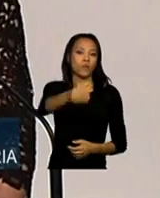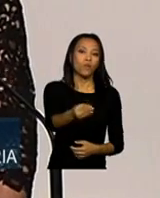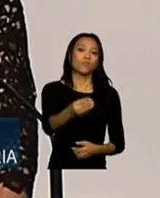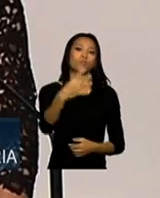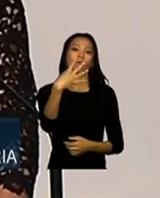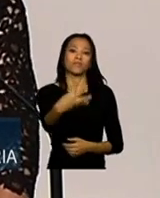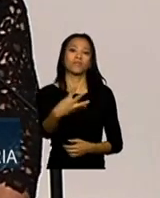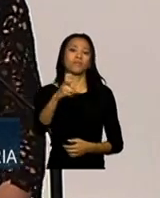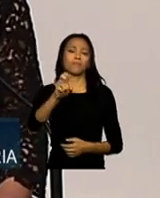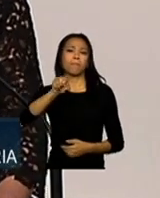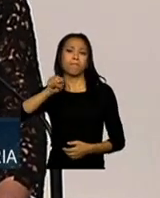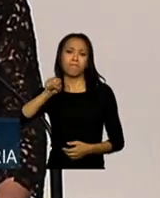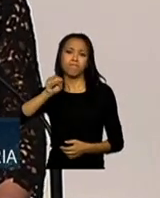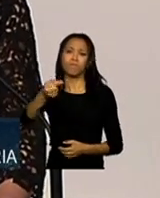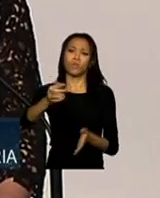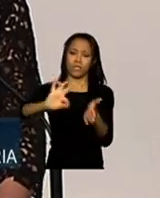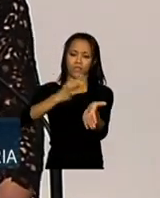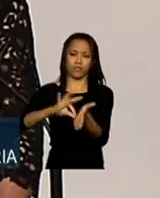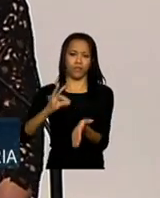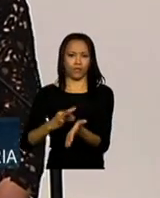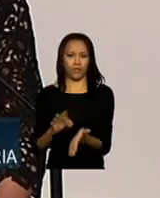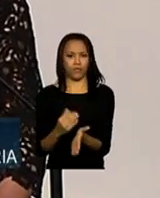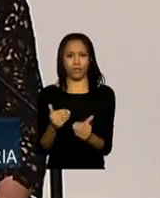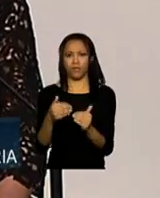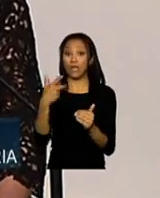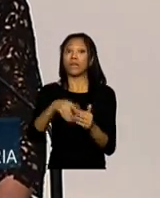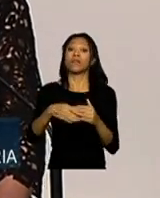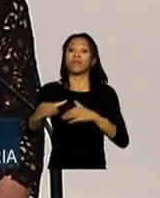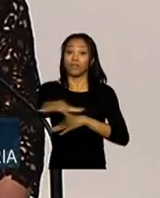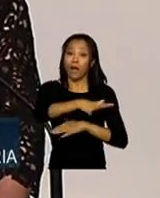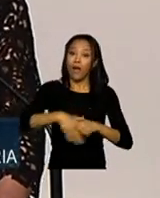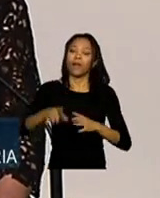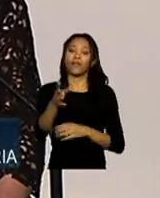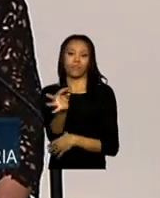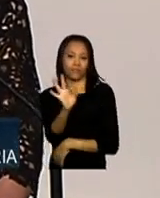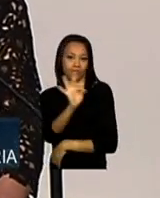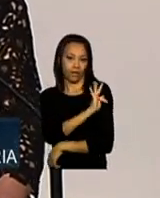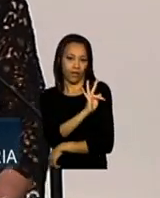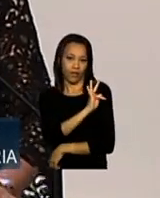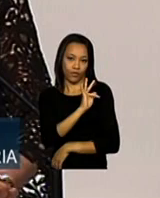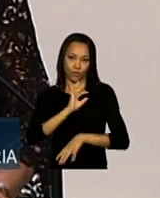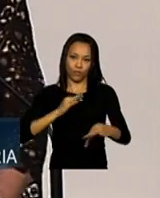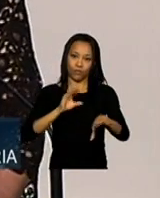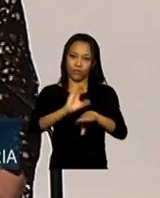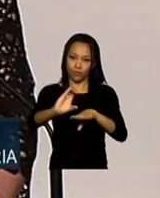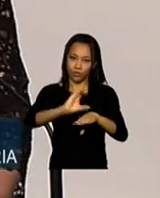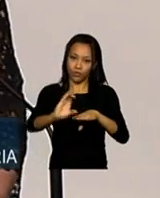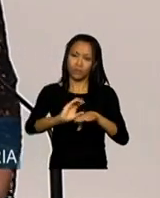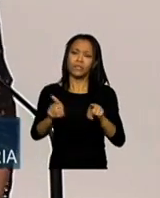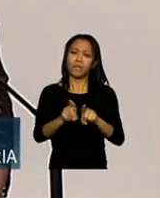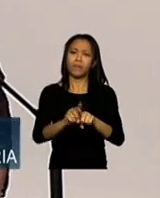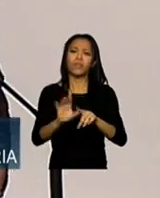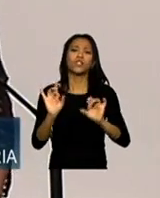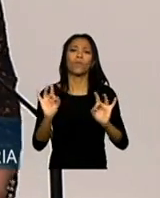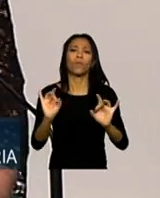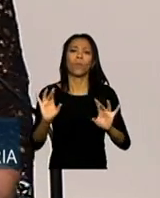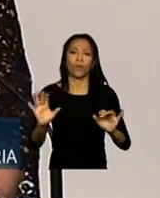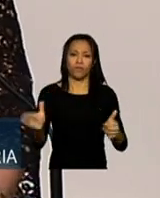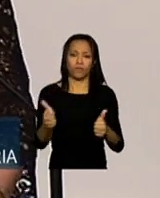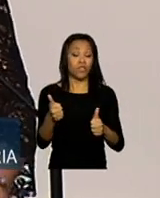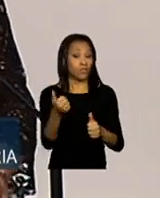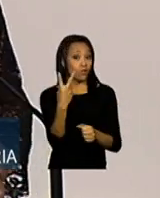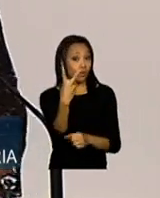5.450.000 matrículas em cursos técnicos e de qualificação. Tudo isso em apenas